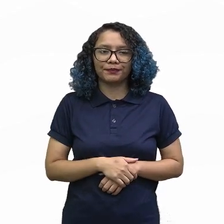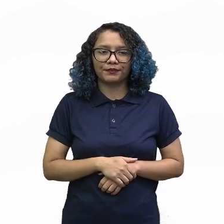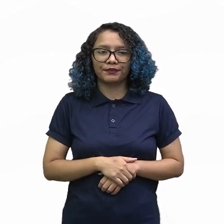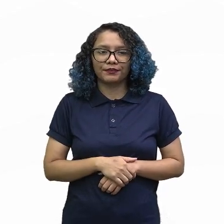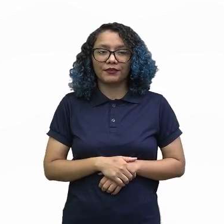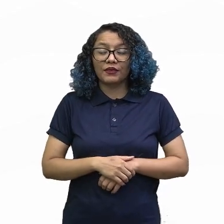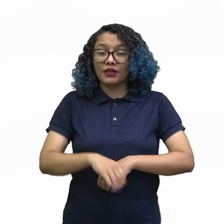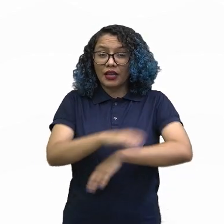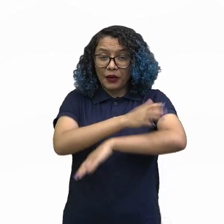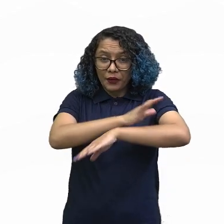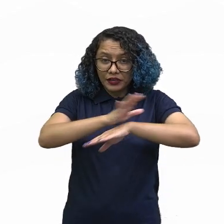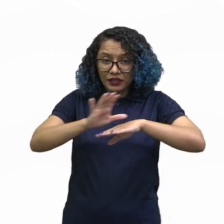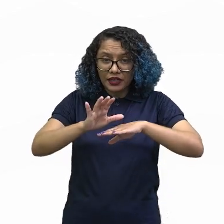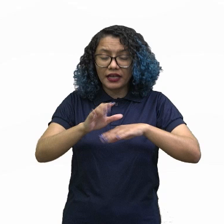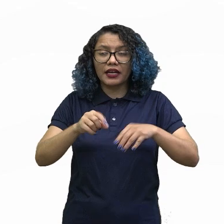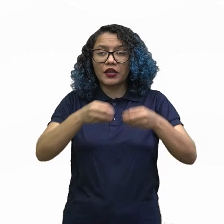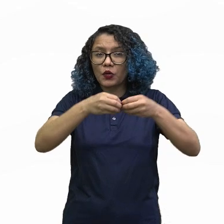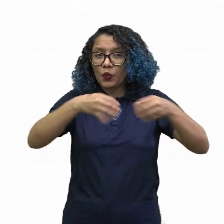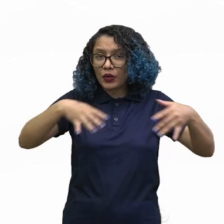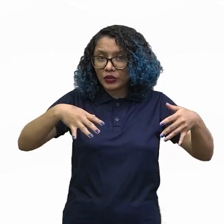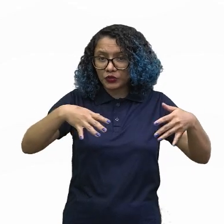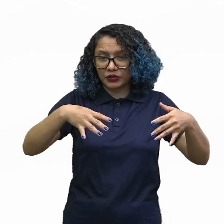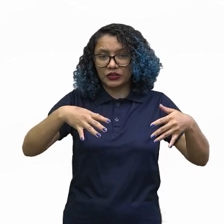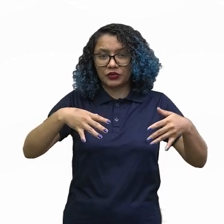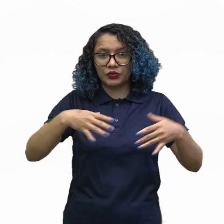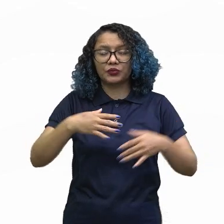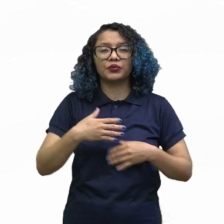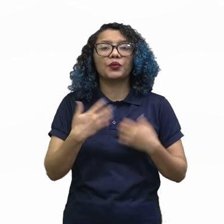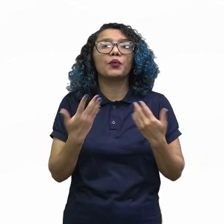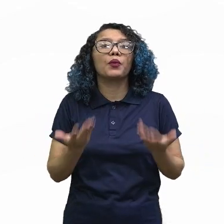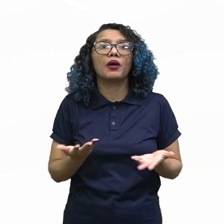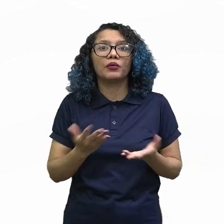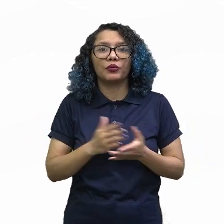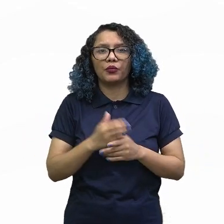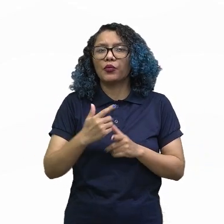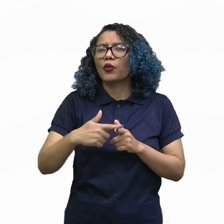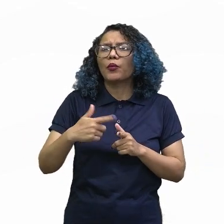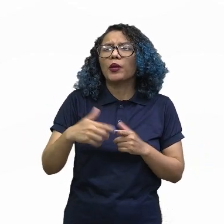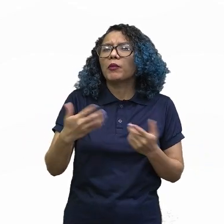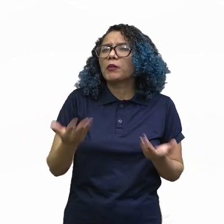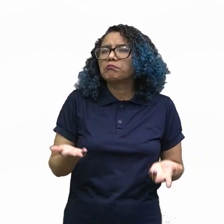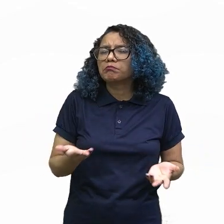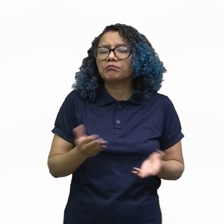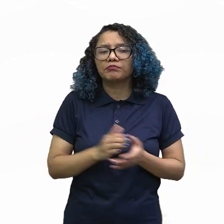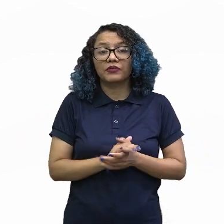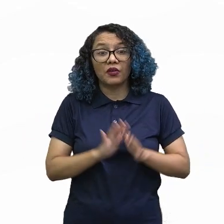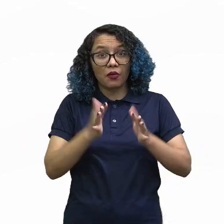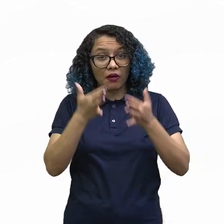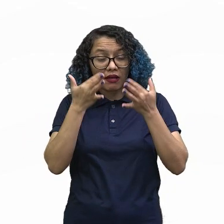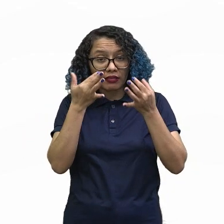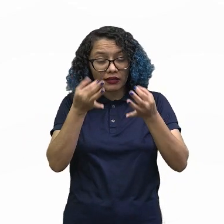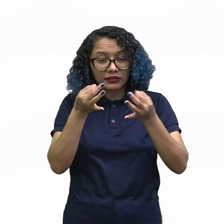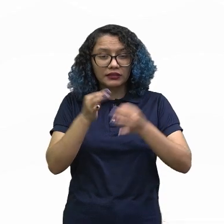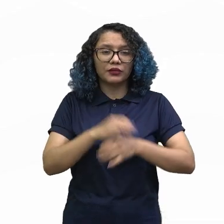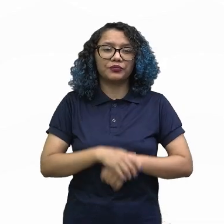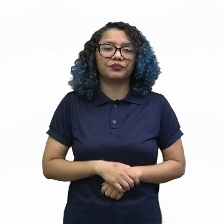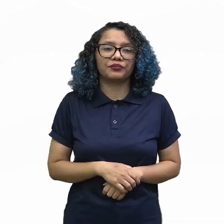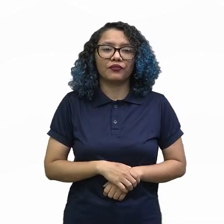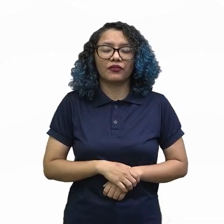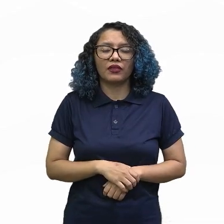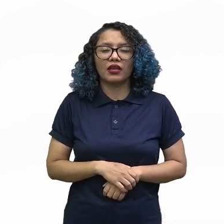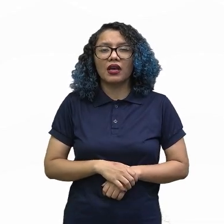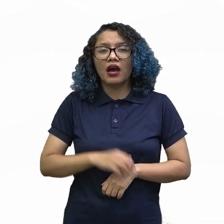corrente elétrica e o dano biológico. Observem que a unidade de corrente elétrica é